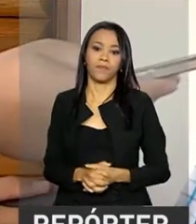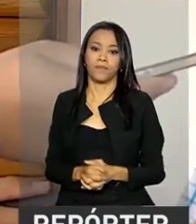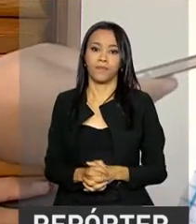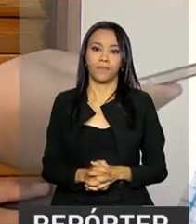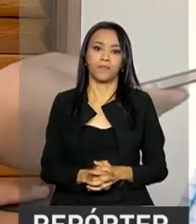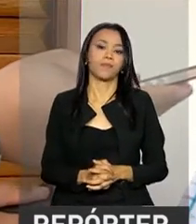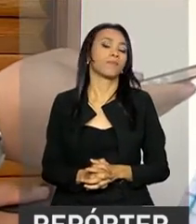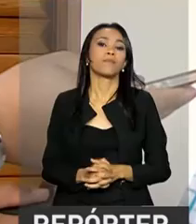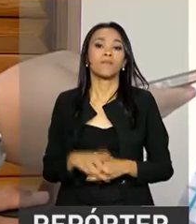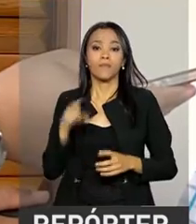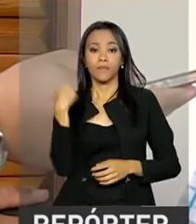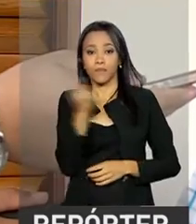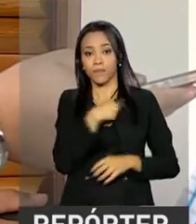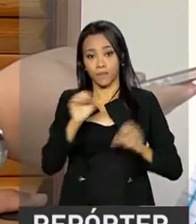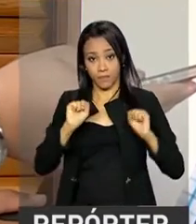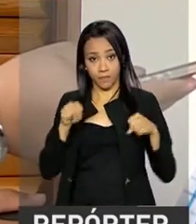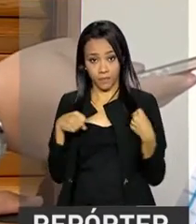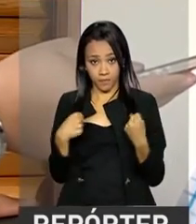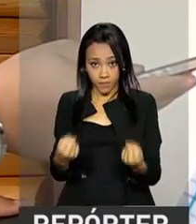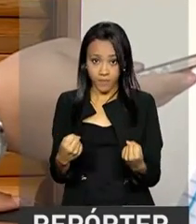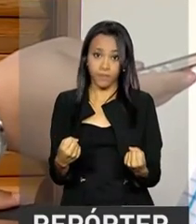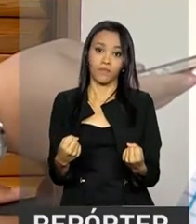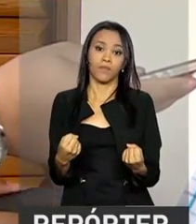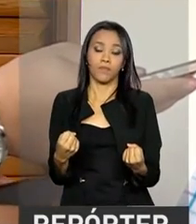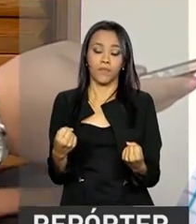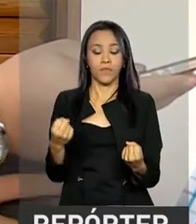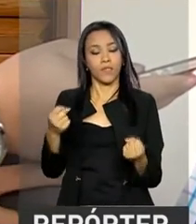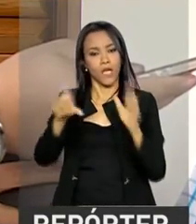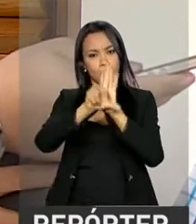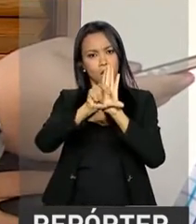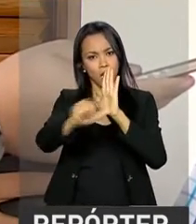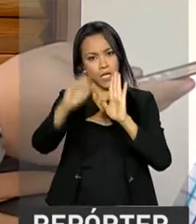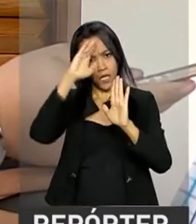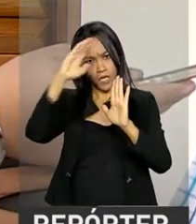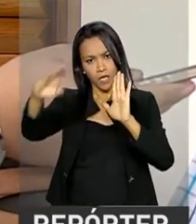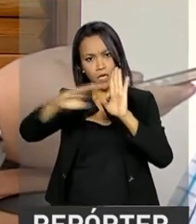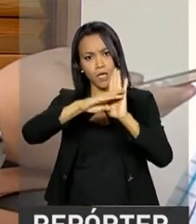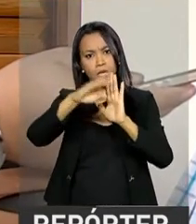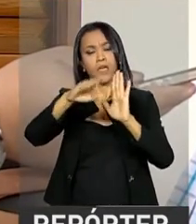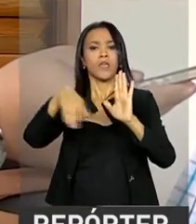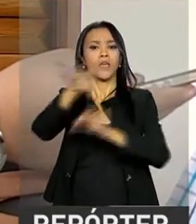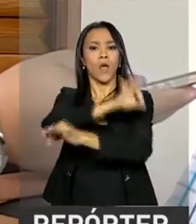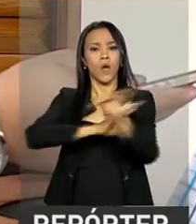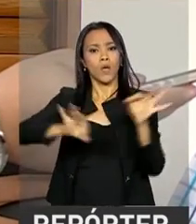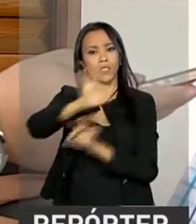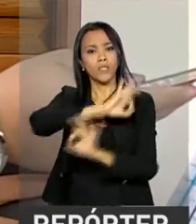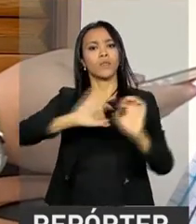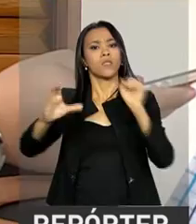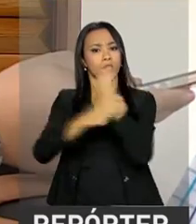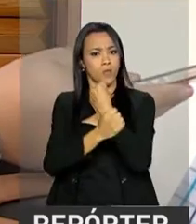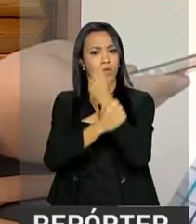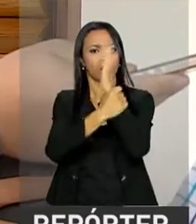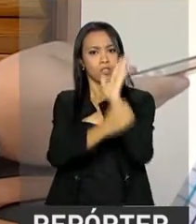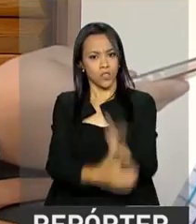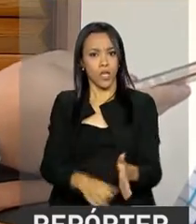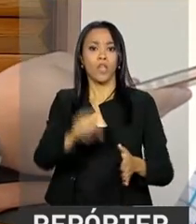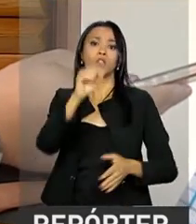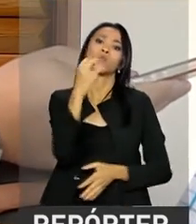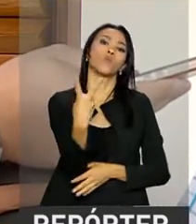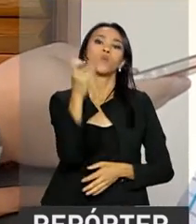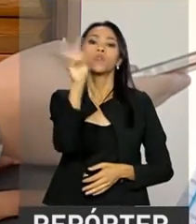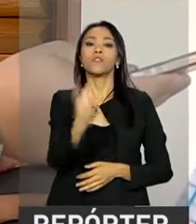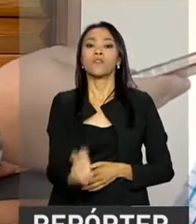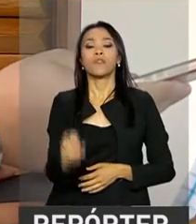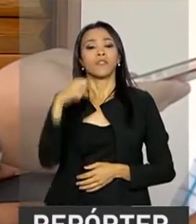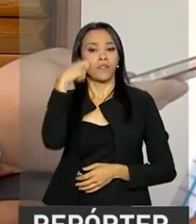recuperamos a lei a ordem pública ea segurança anteriormente por duas vezes no rio